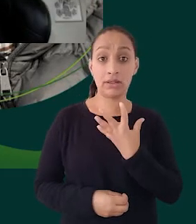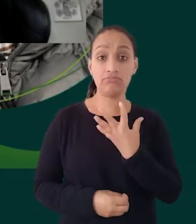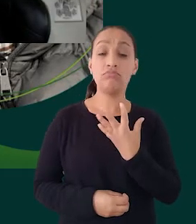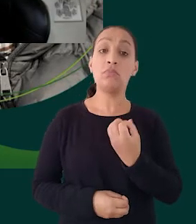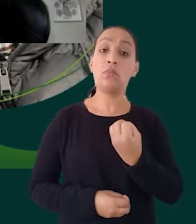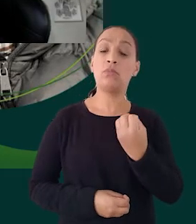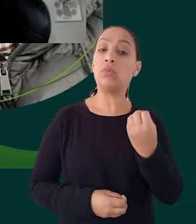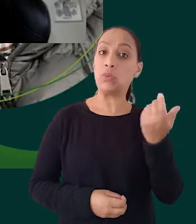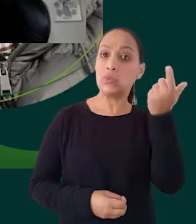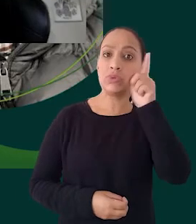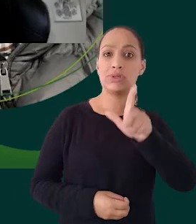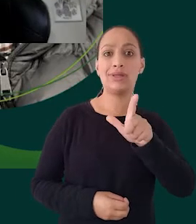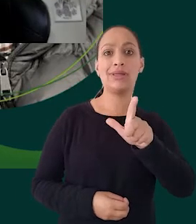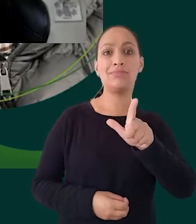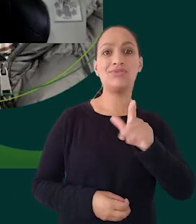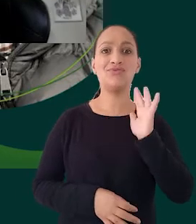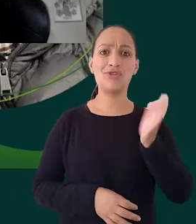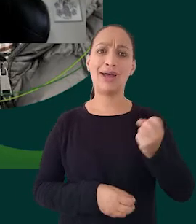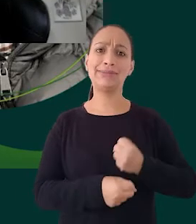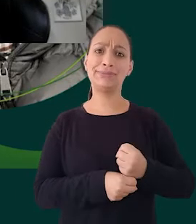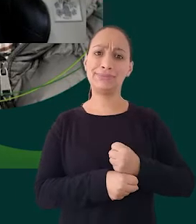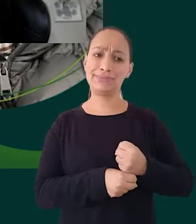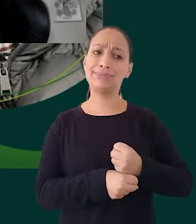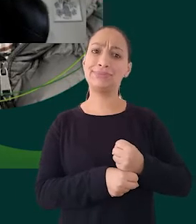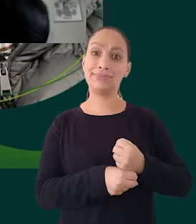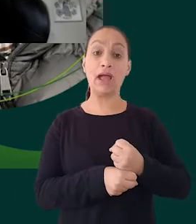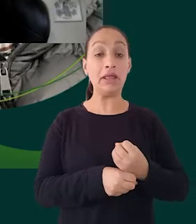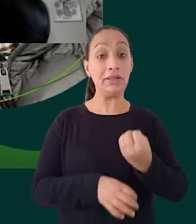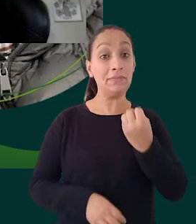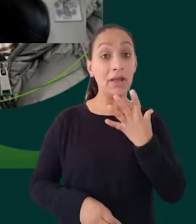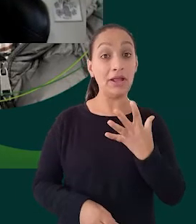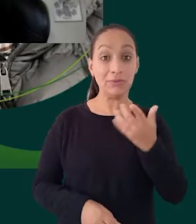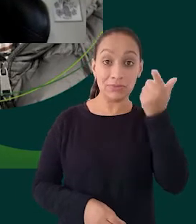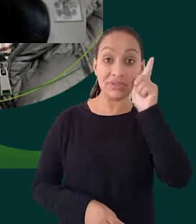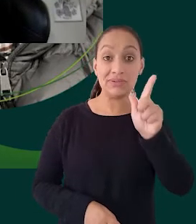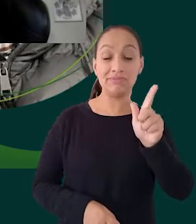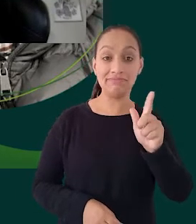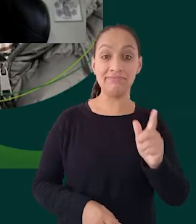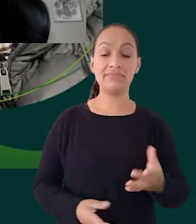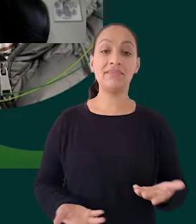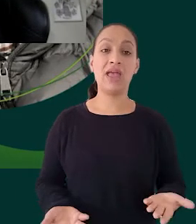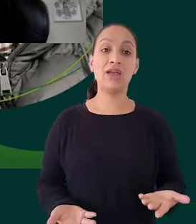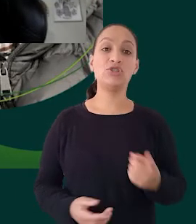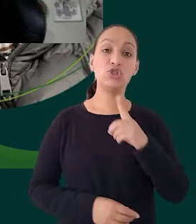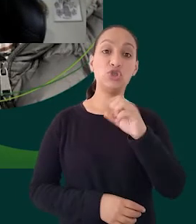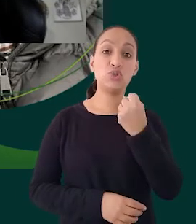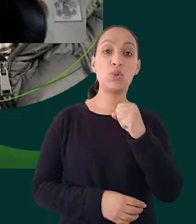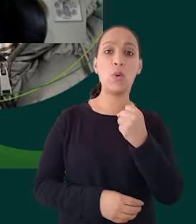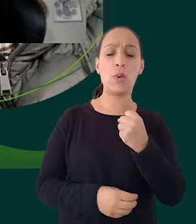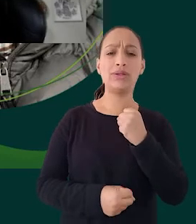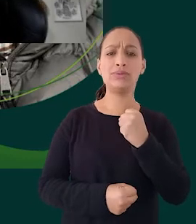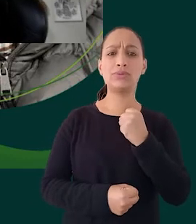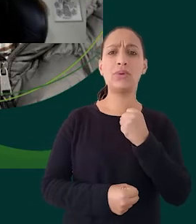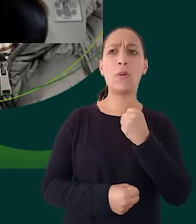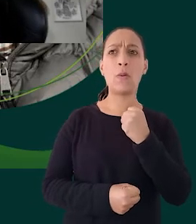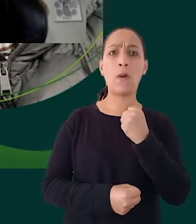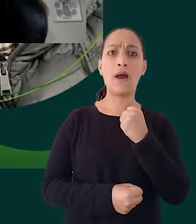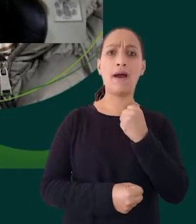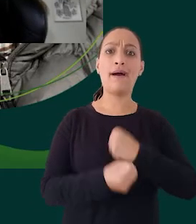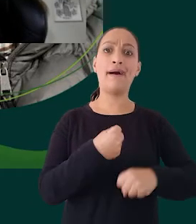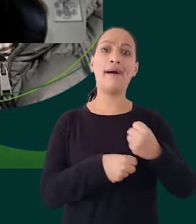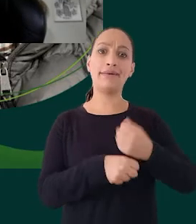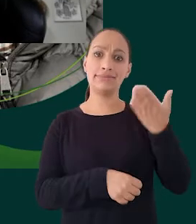fazer isso há bastante tempo e tão bem, né? A gente começou há 18 anos e hoje a gente é muito mais amigo do que era há 18